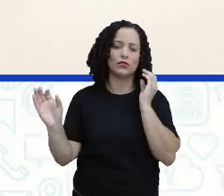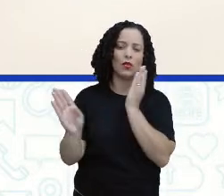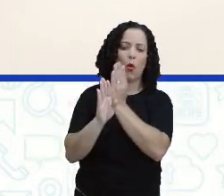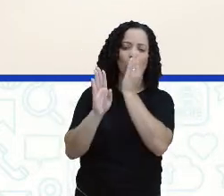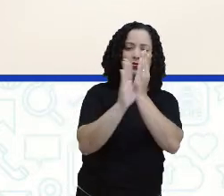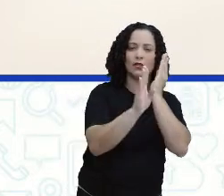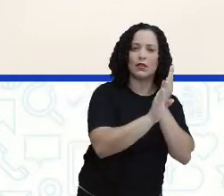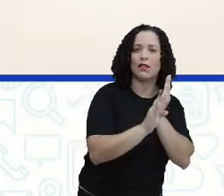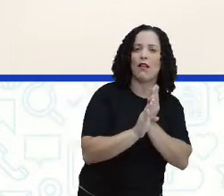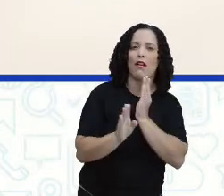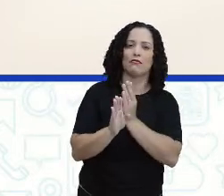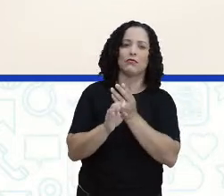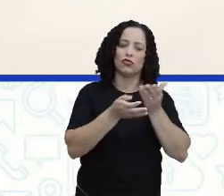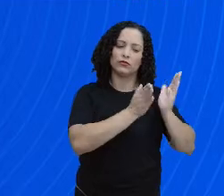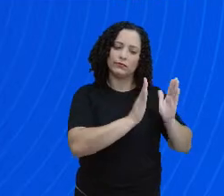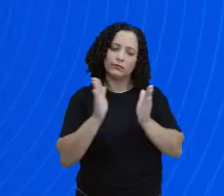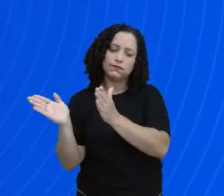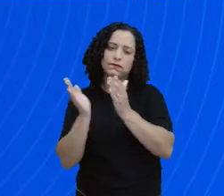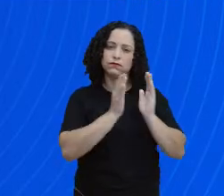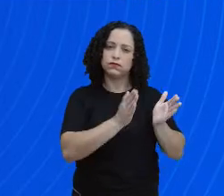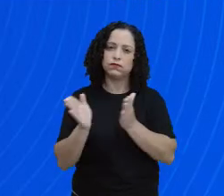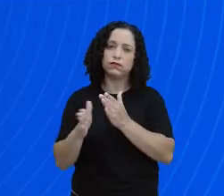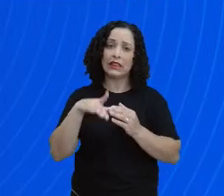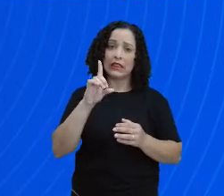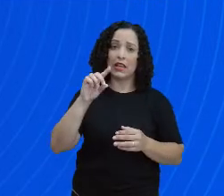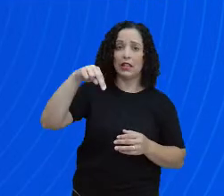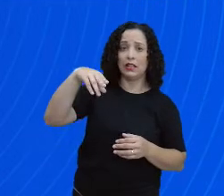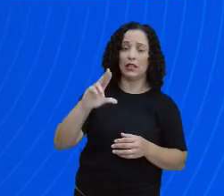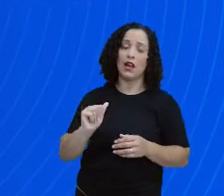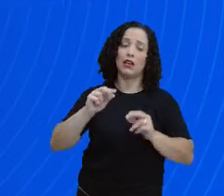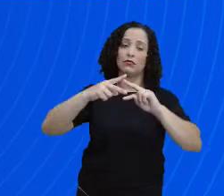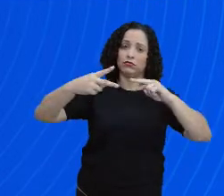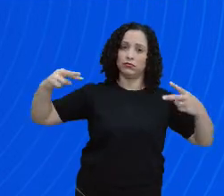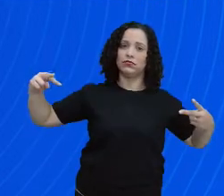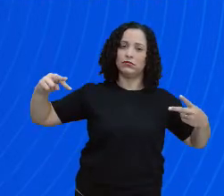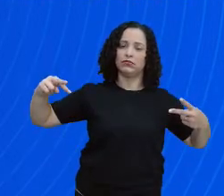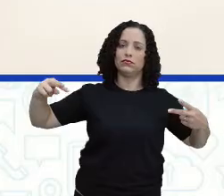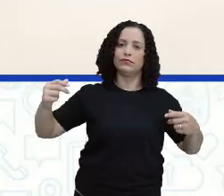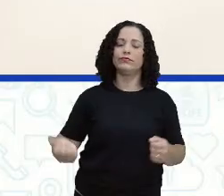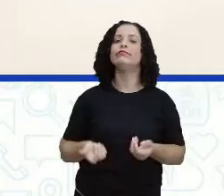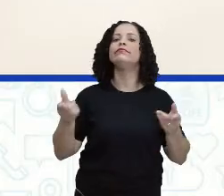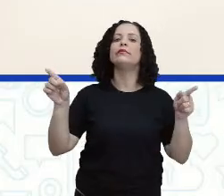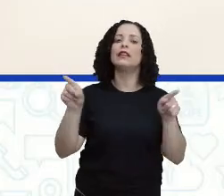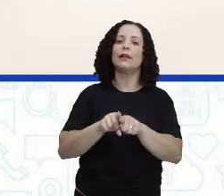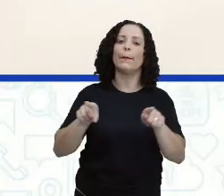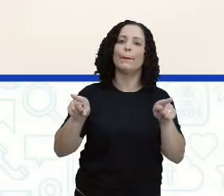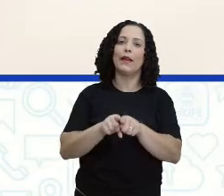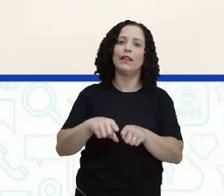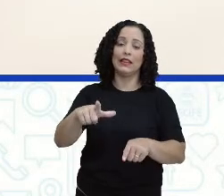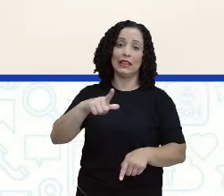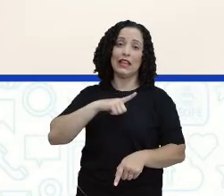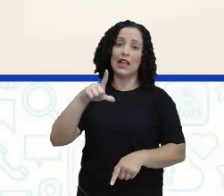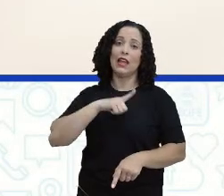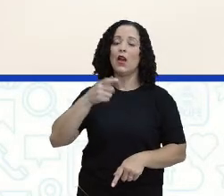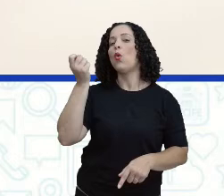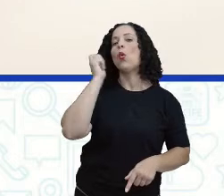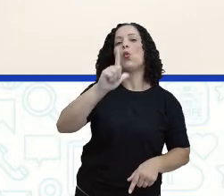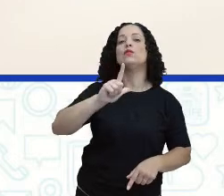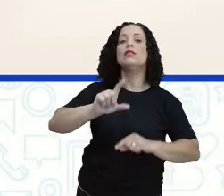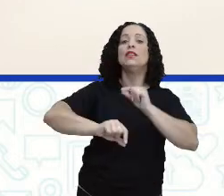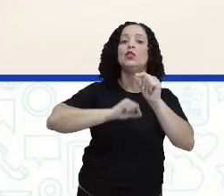de nucleotídeos, tá, do DNA. Então, inclusive levando à clonagem